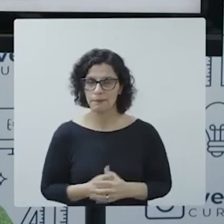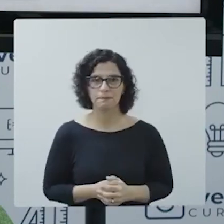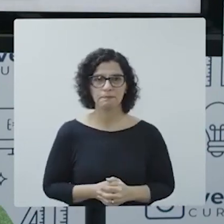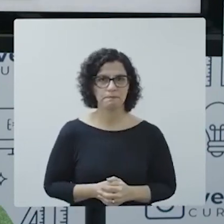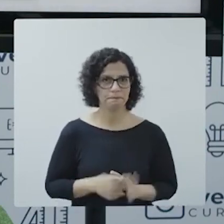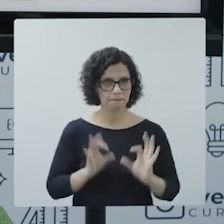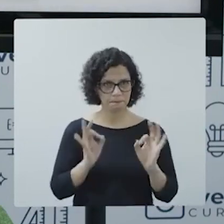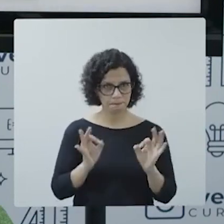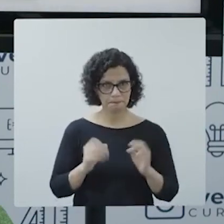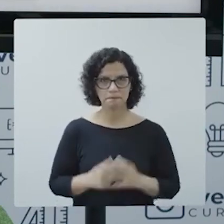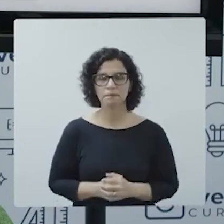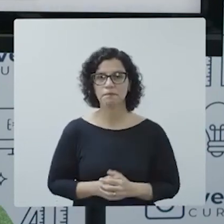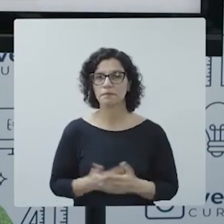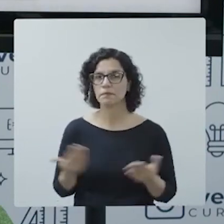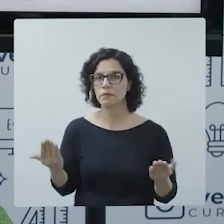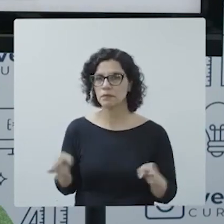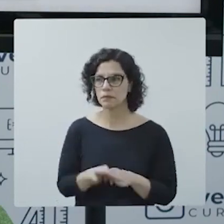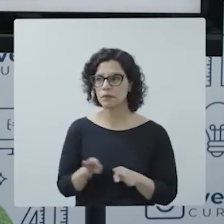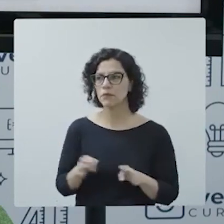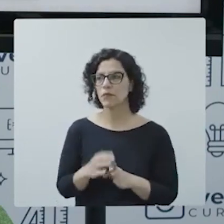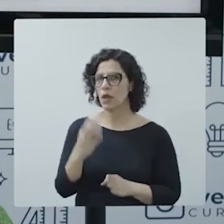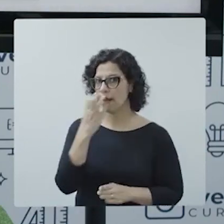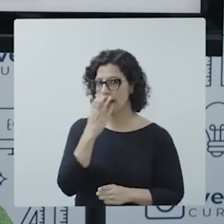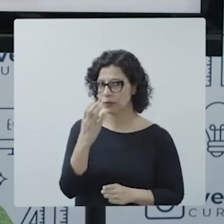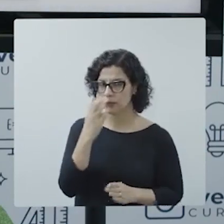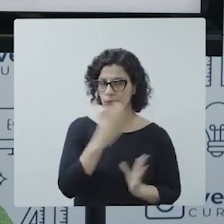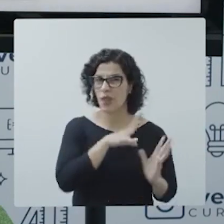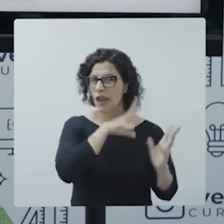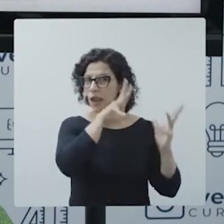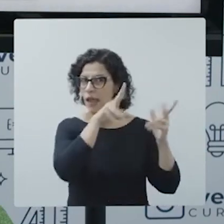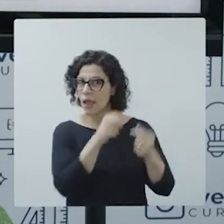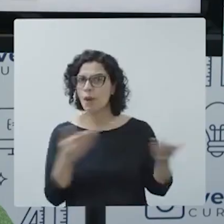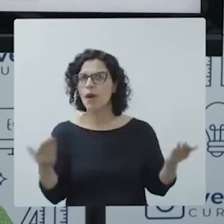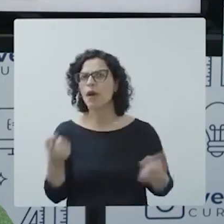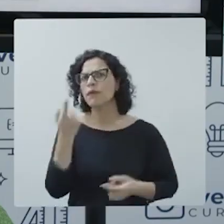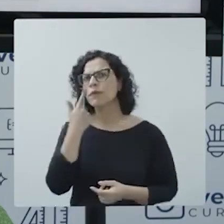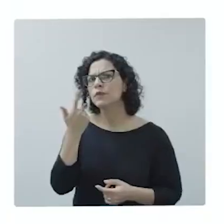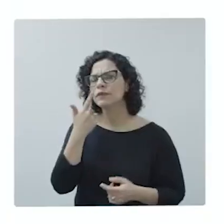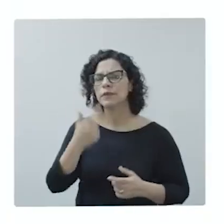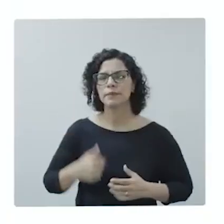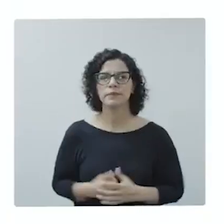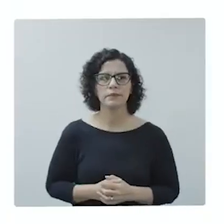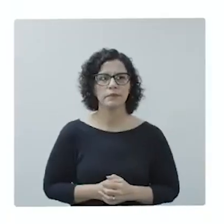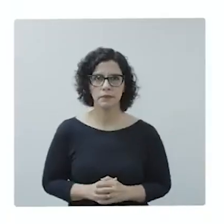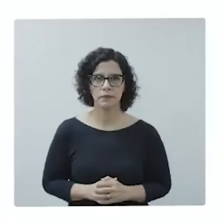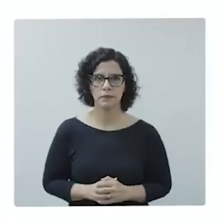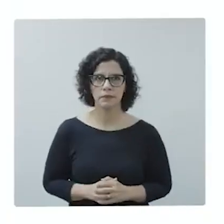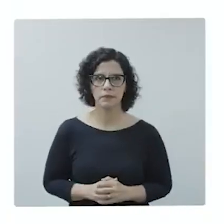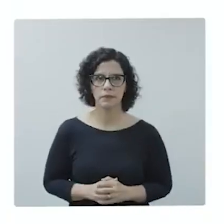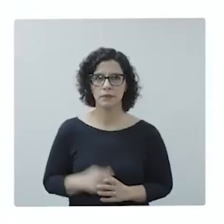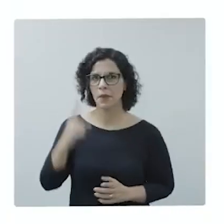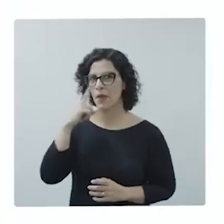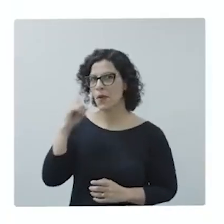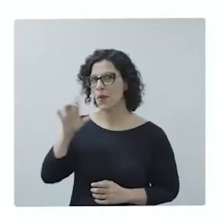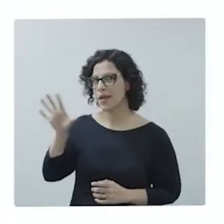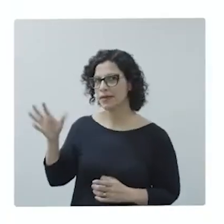Muito bem, já vimos do cachorro, do leão, o próximo, e que som é